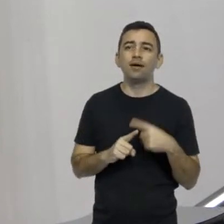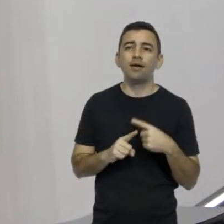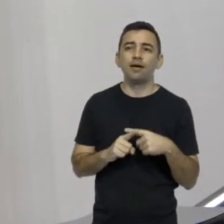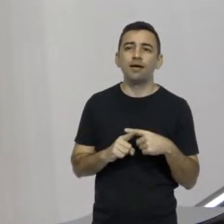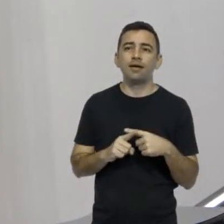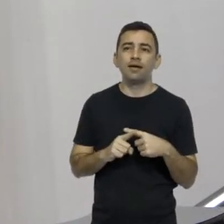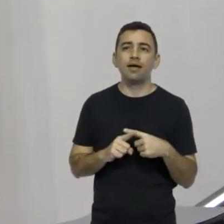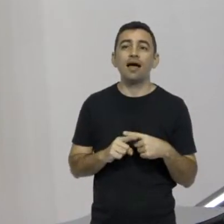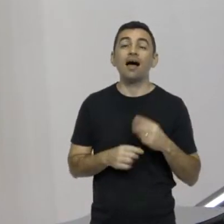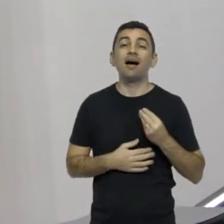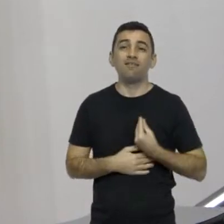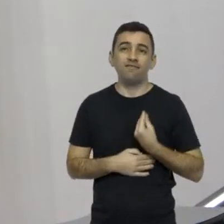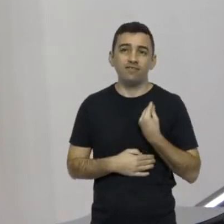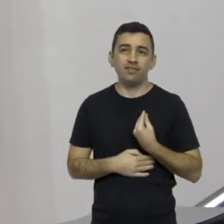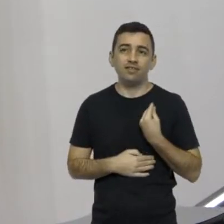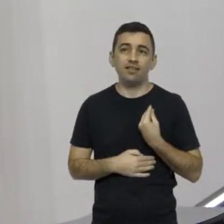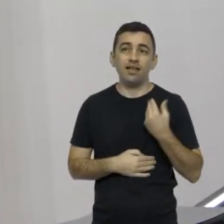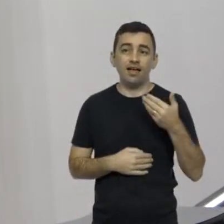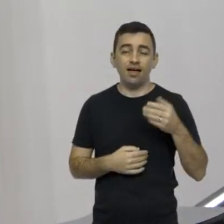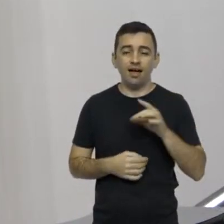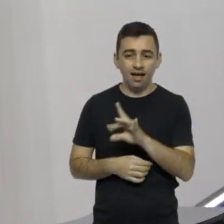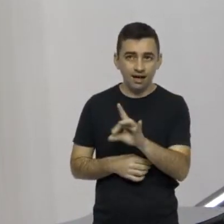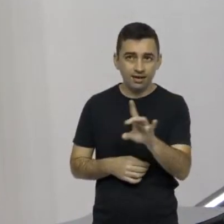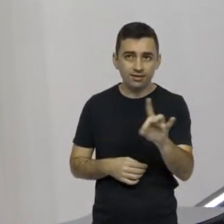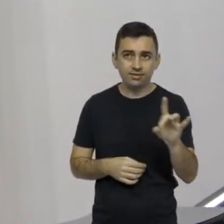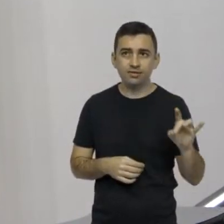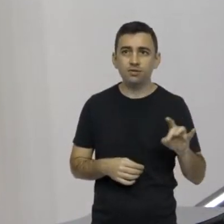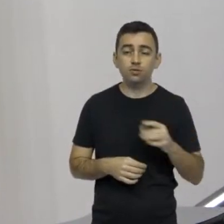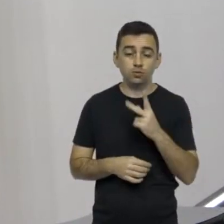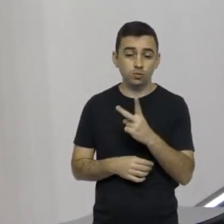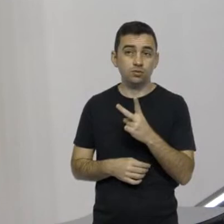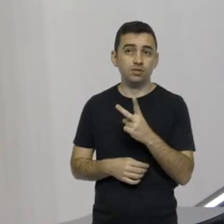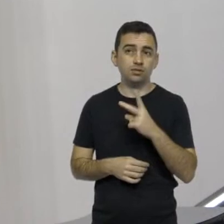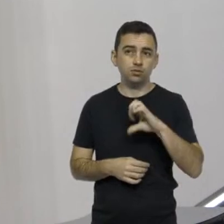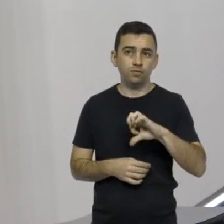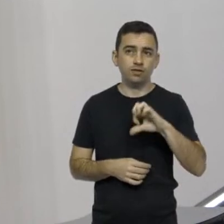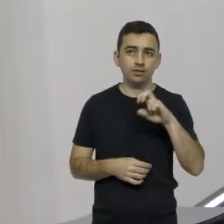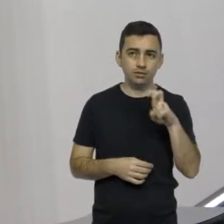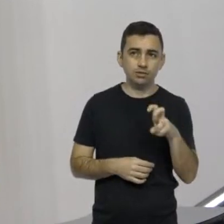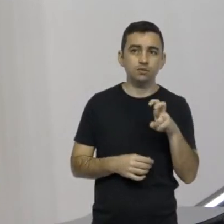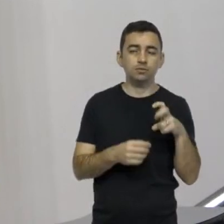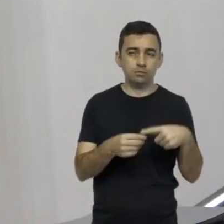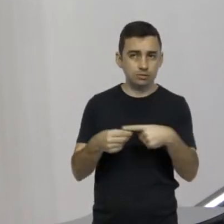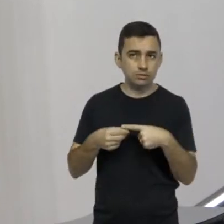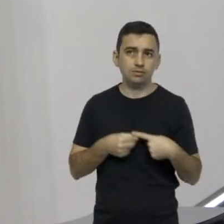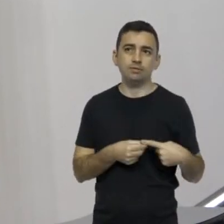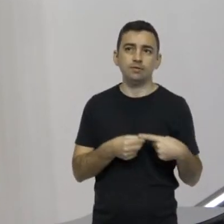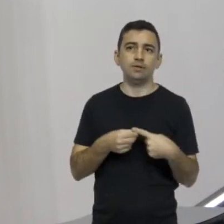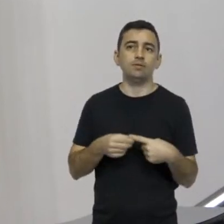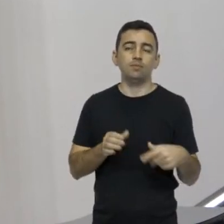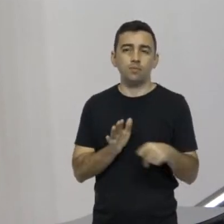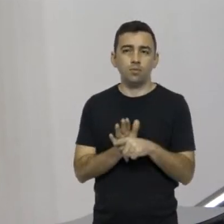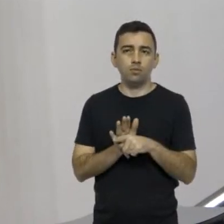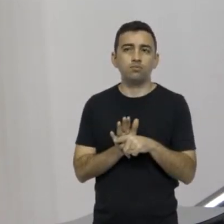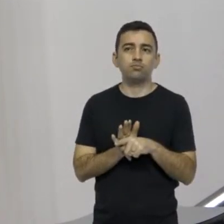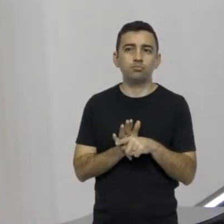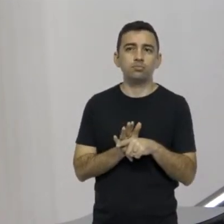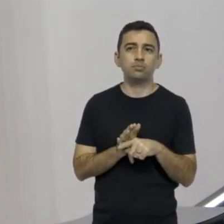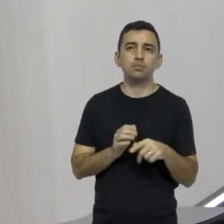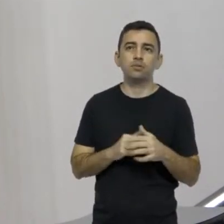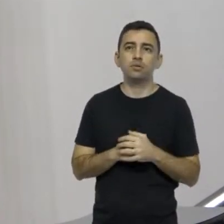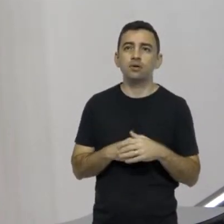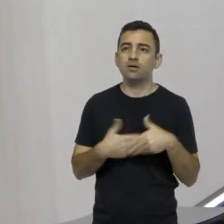a vida que acontece em cada um dos 295 municípios catarinenses não